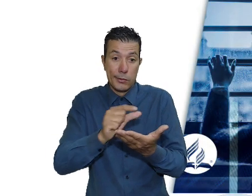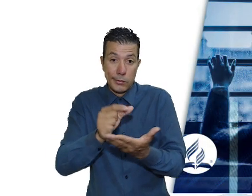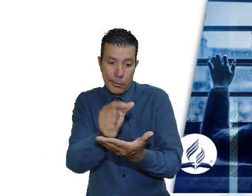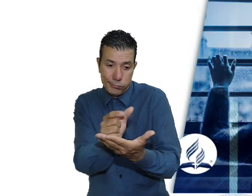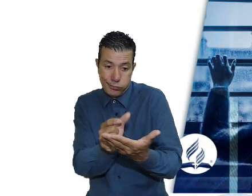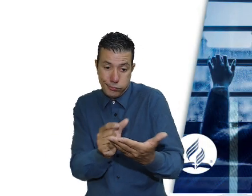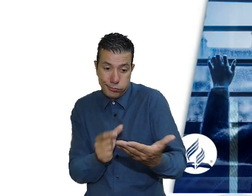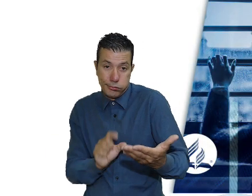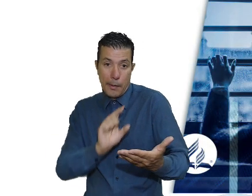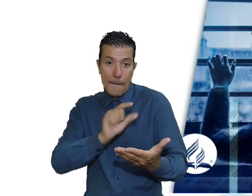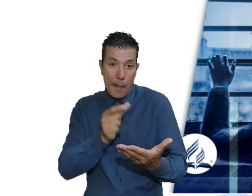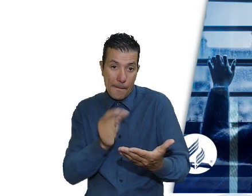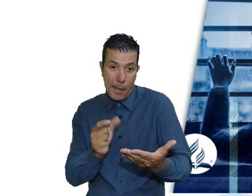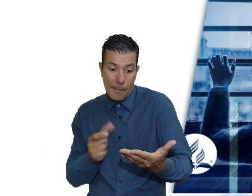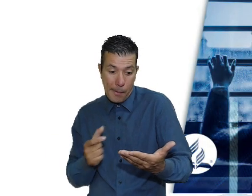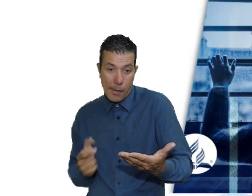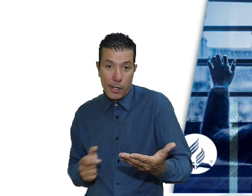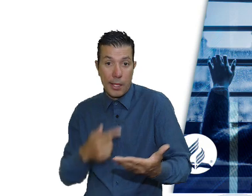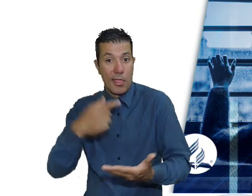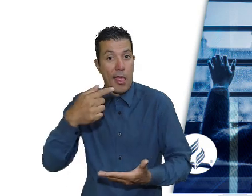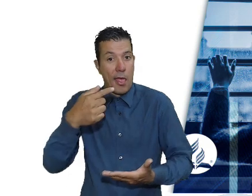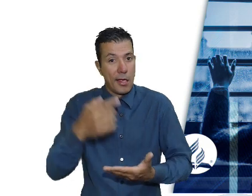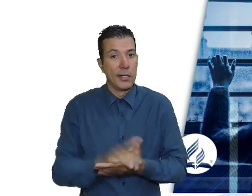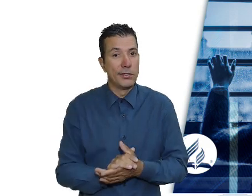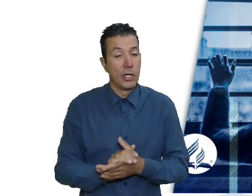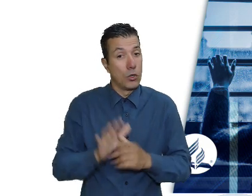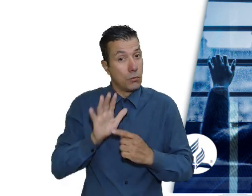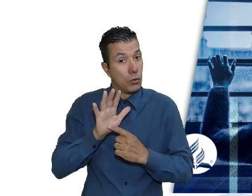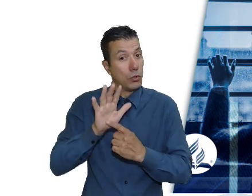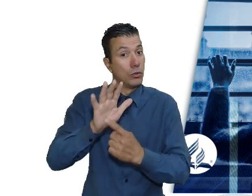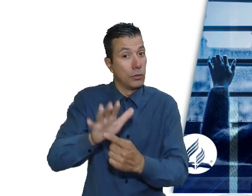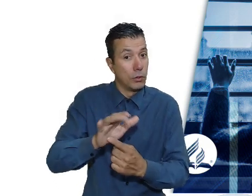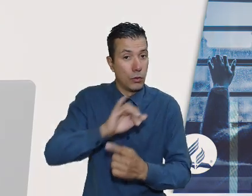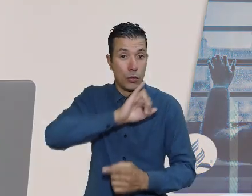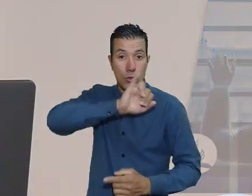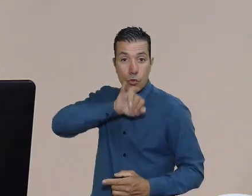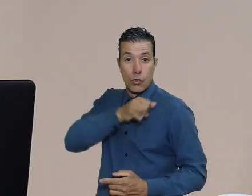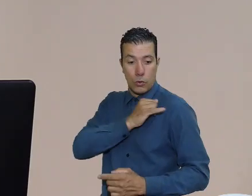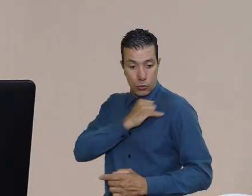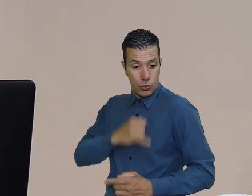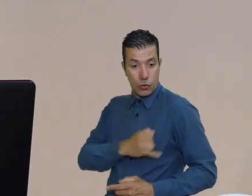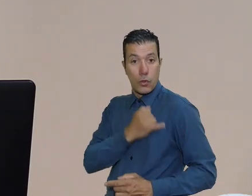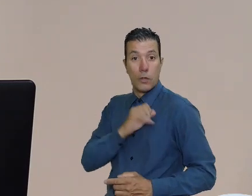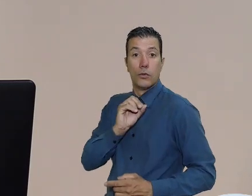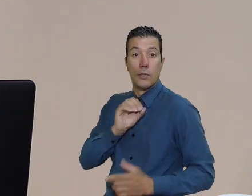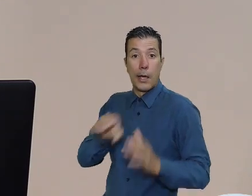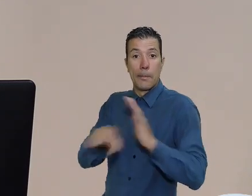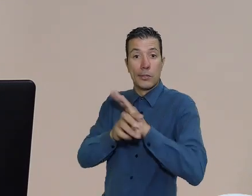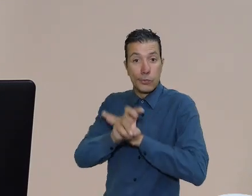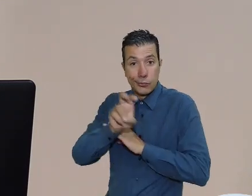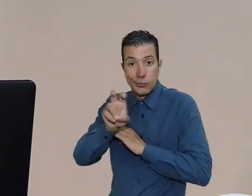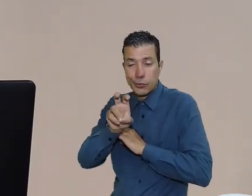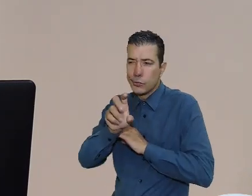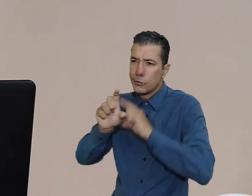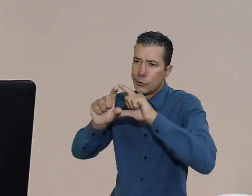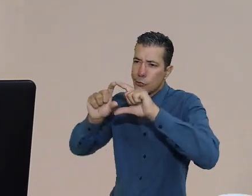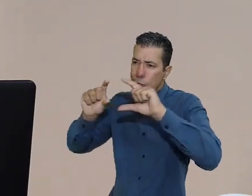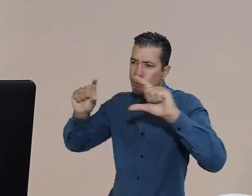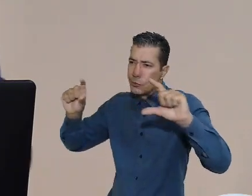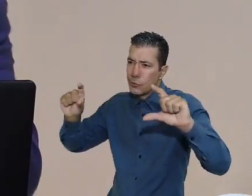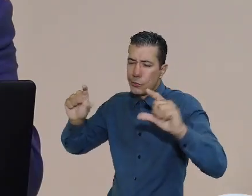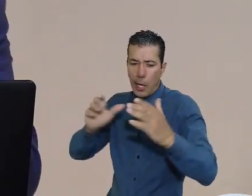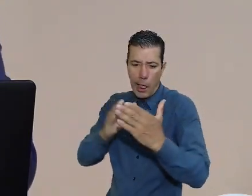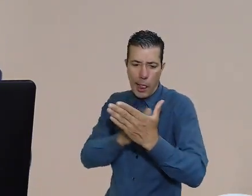também estudamos nos temas anteriores e hoje nós vamos reforçar quando João ele tem aquela visão do capítulo 5, justamente quando tinha aquele